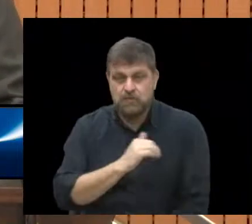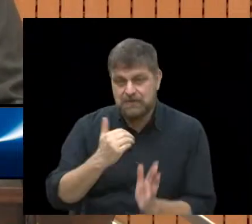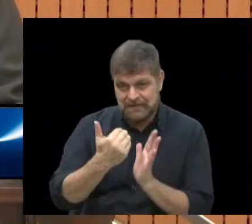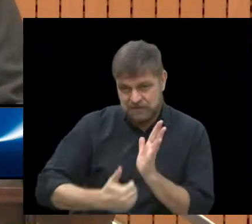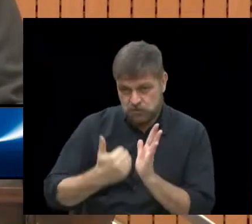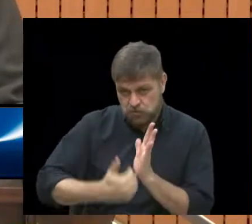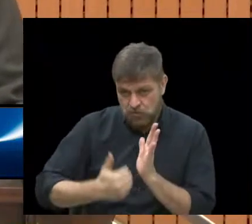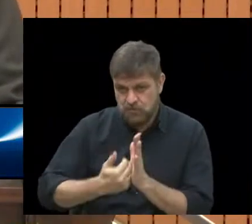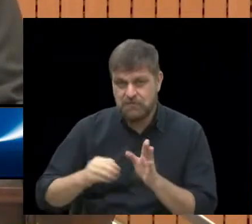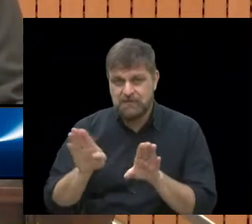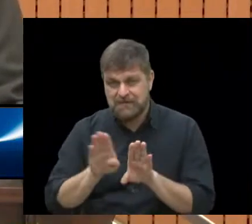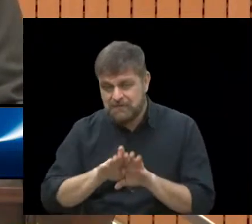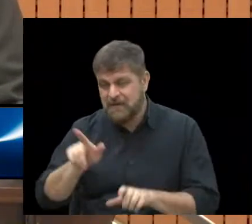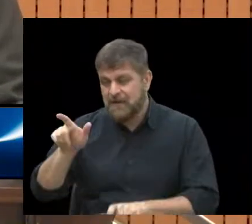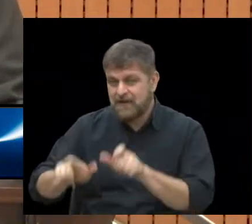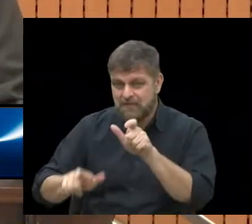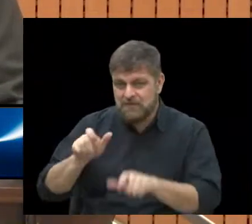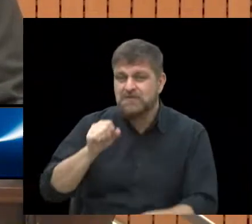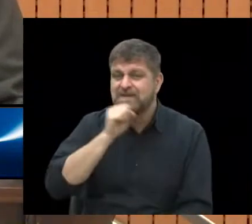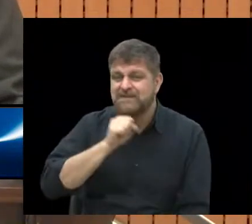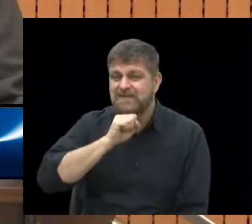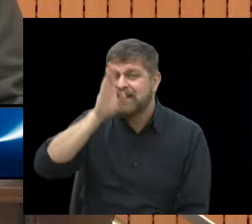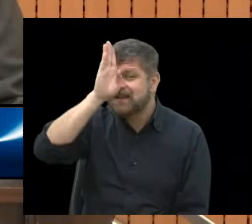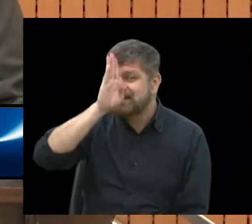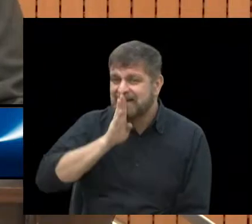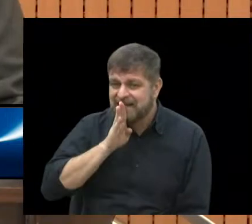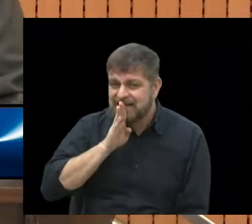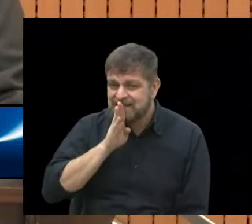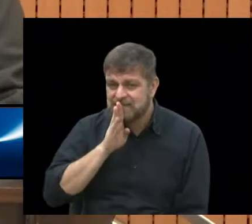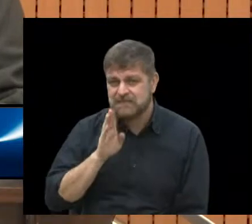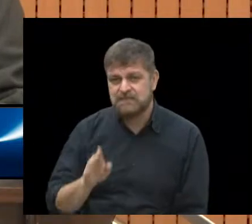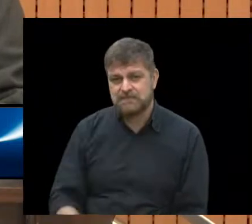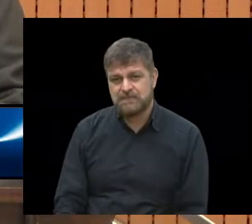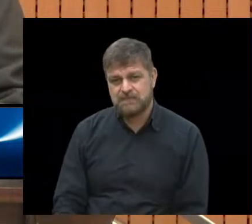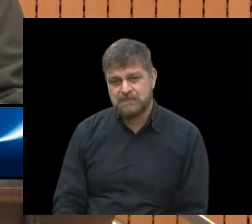que dá as gratuidades aos idosos, porque